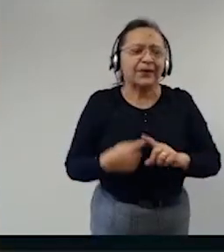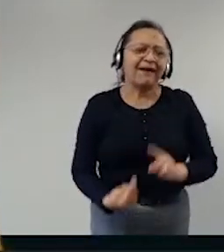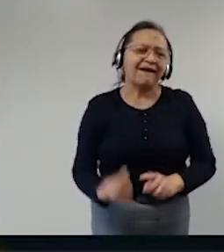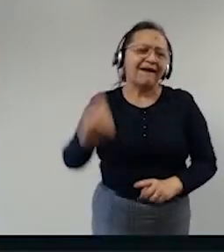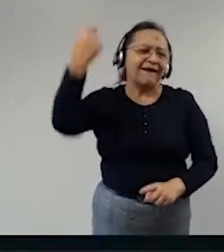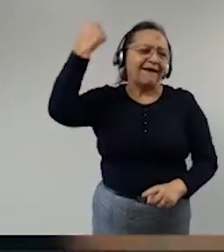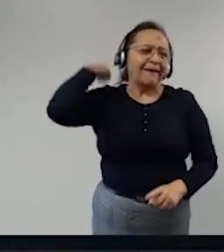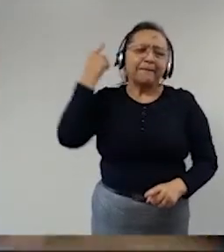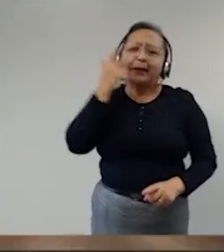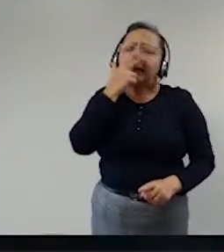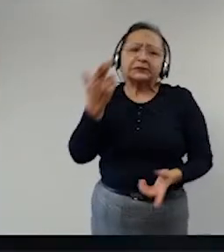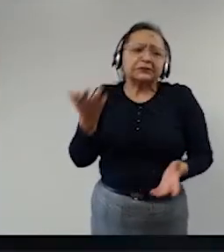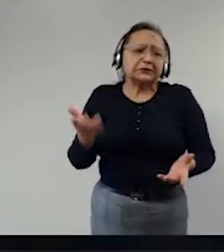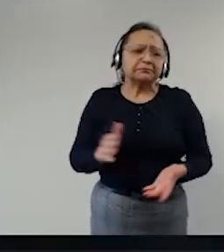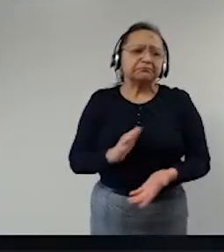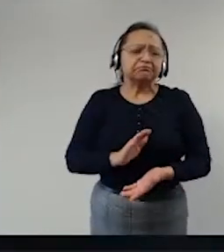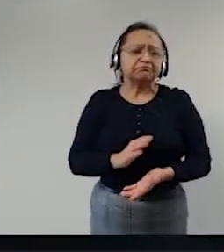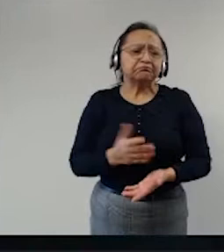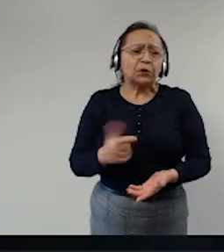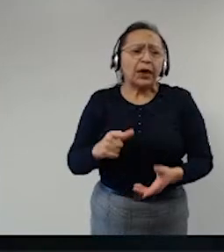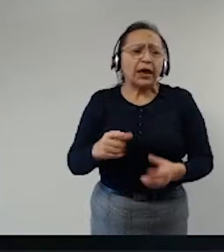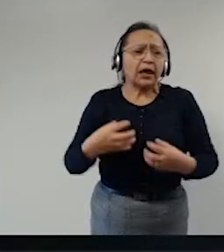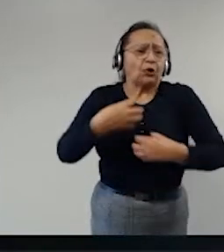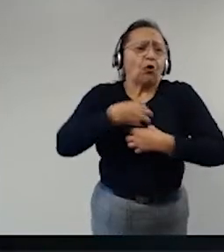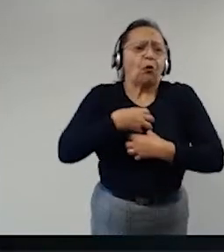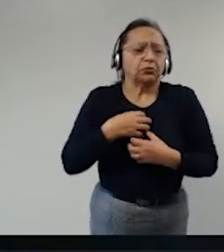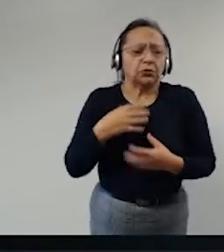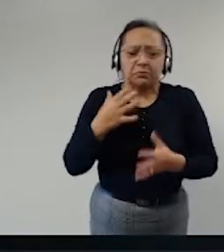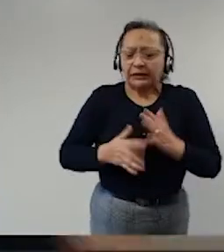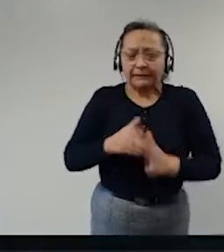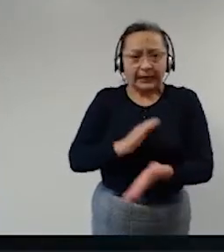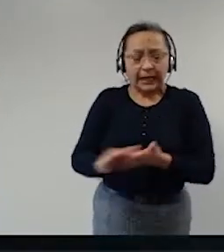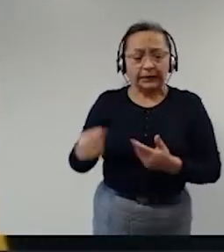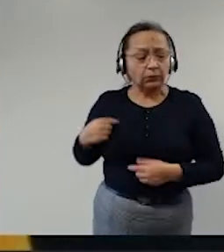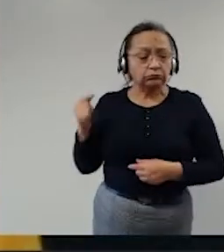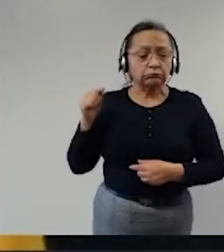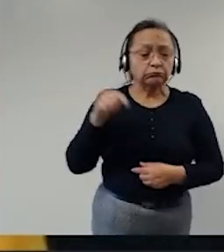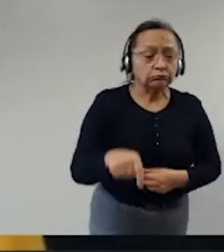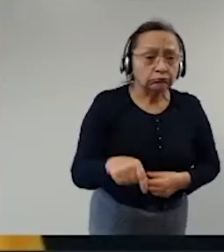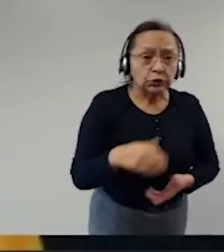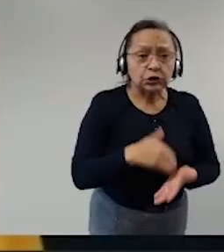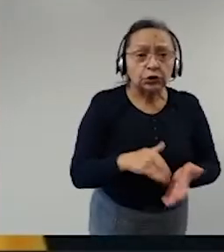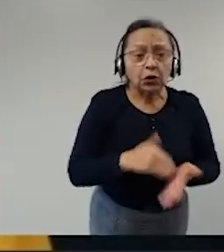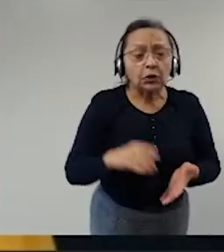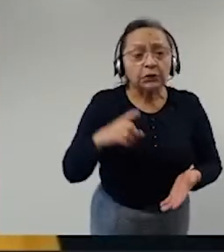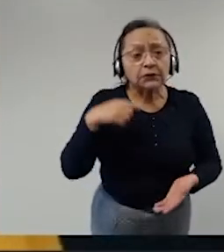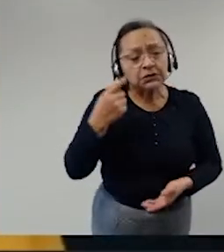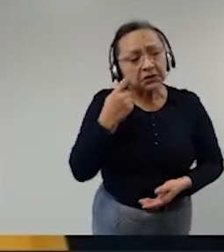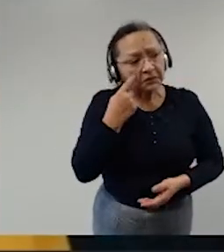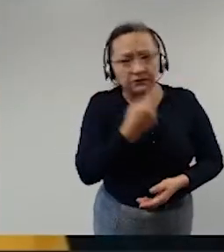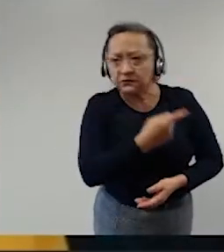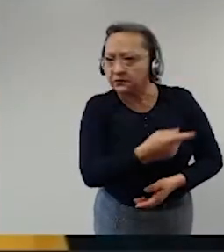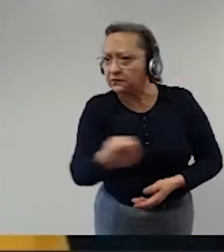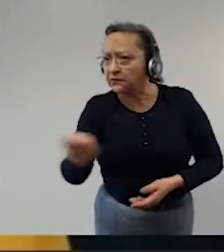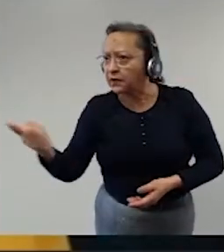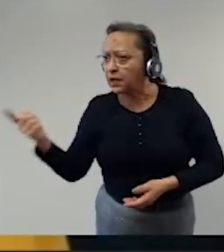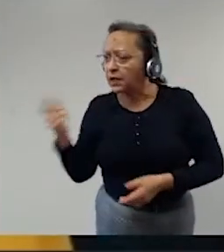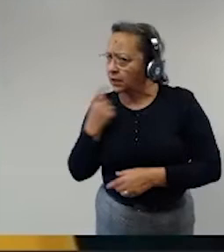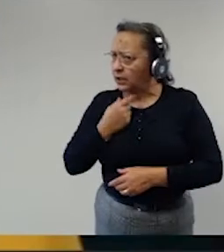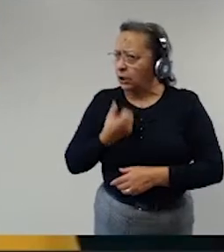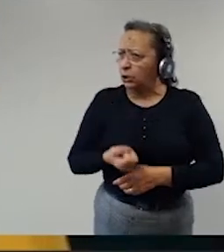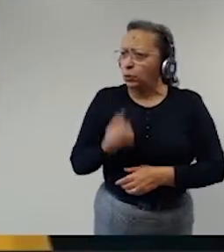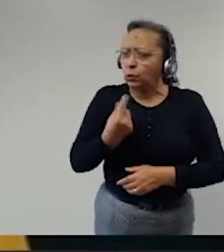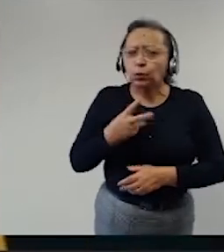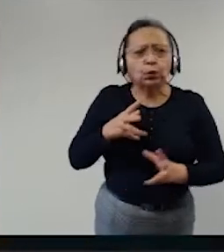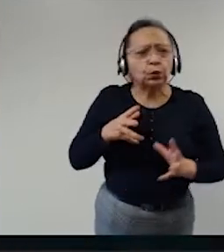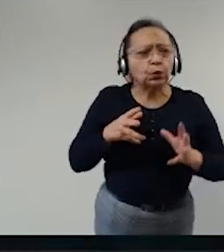causava incômodo, que era chegar no escritório de advocacia, né, e olhar e ver um escritório quase majoritariamente